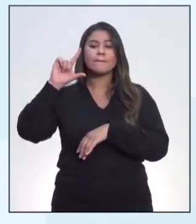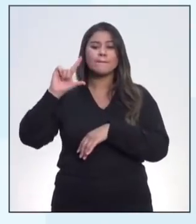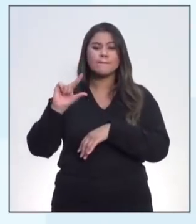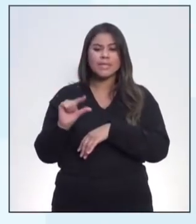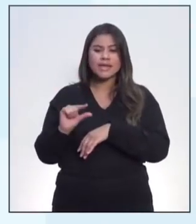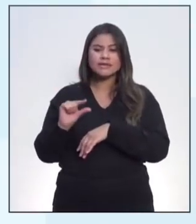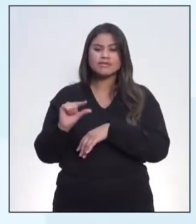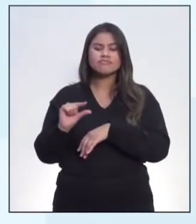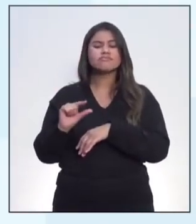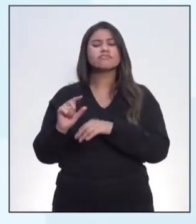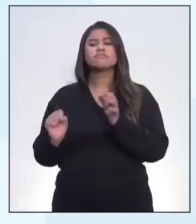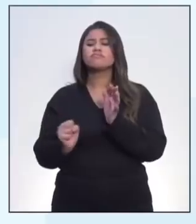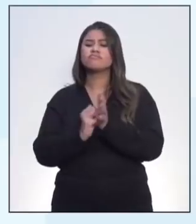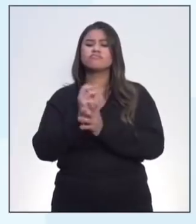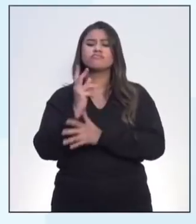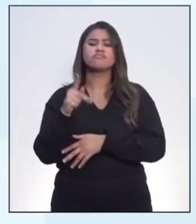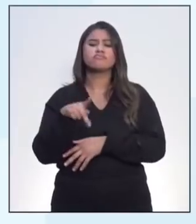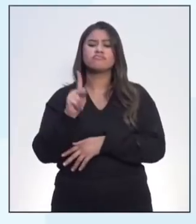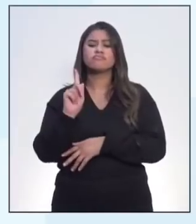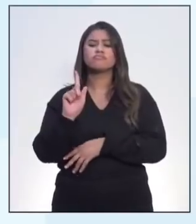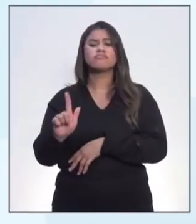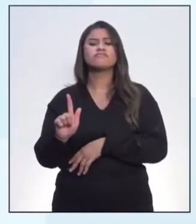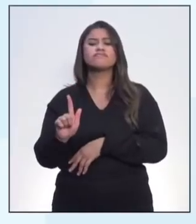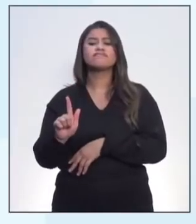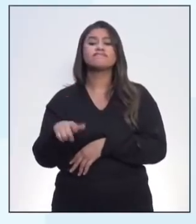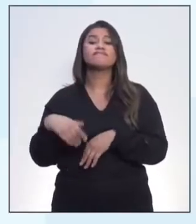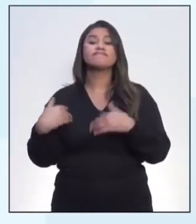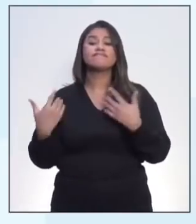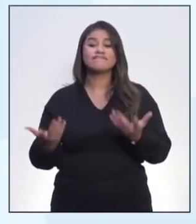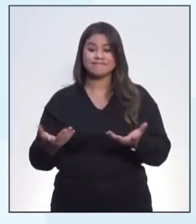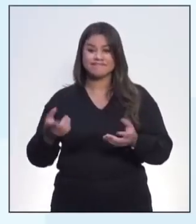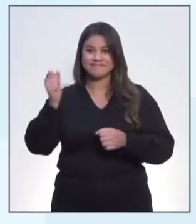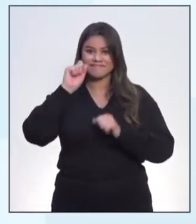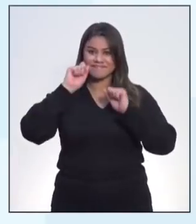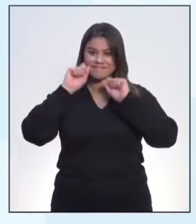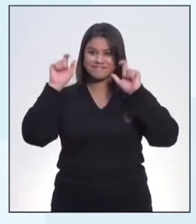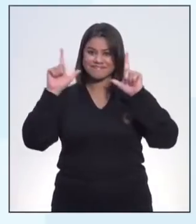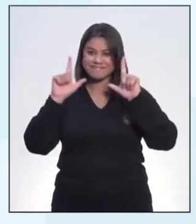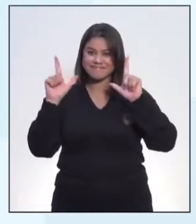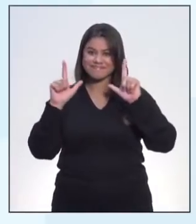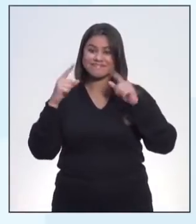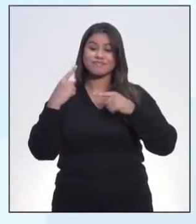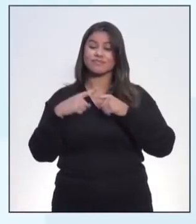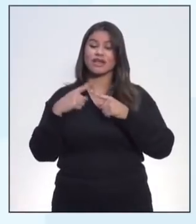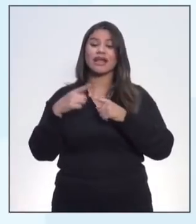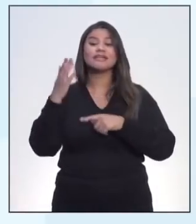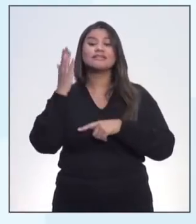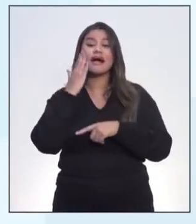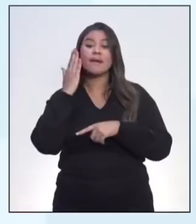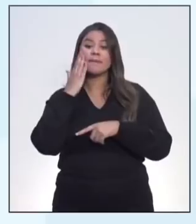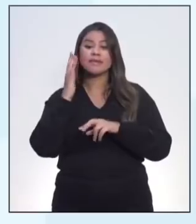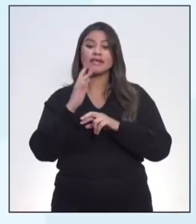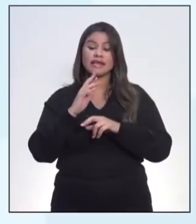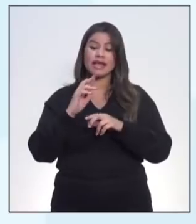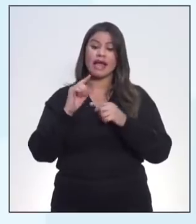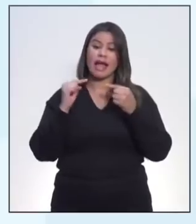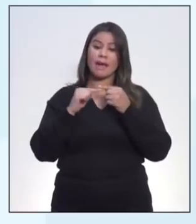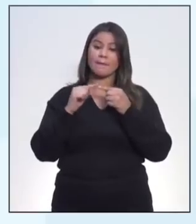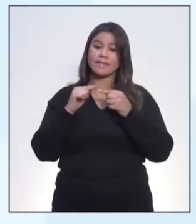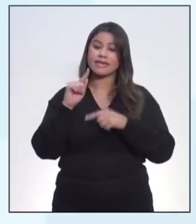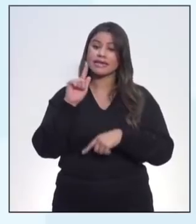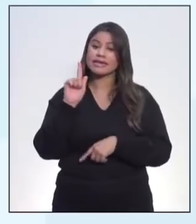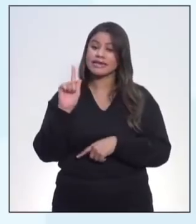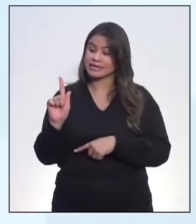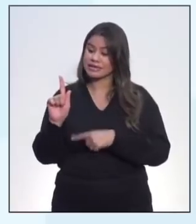e quantos gramas por pessoa? Fica esperto porque ele está querendo saber em gramas, não